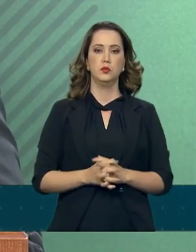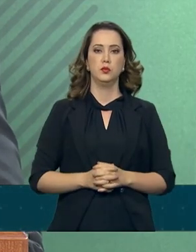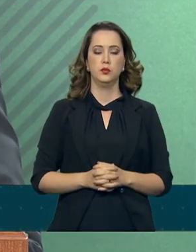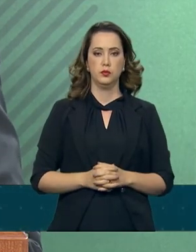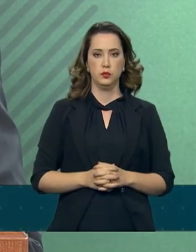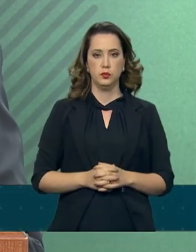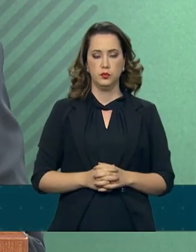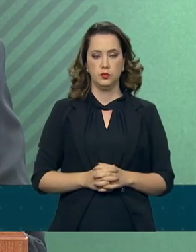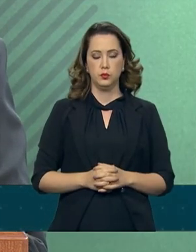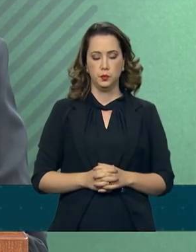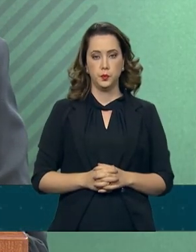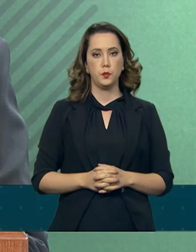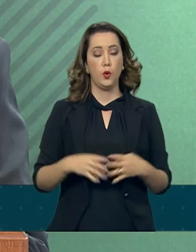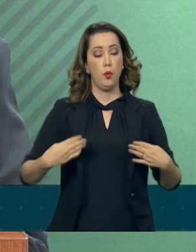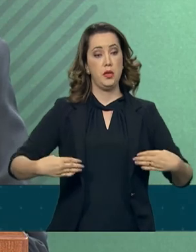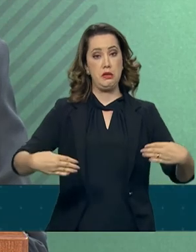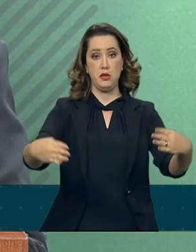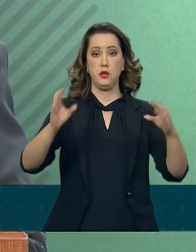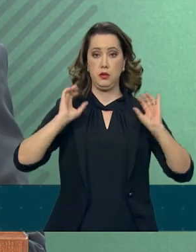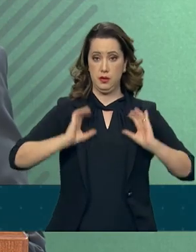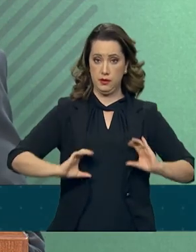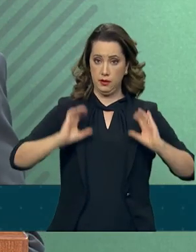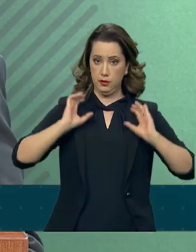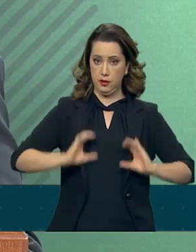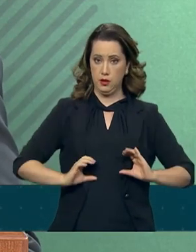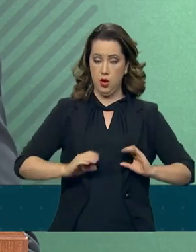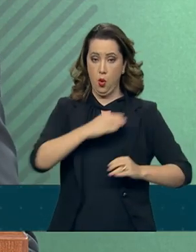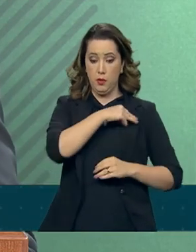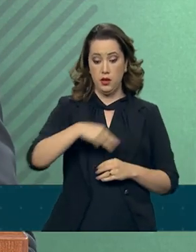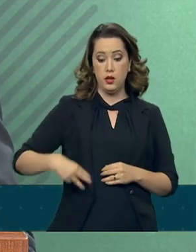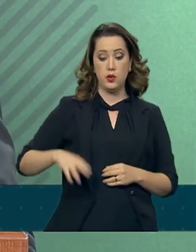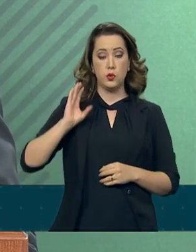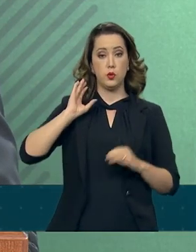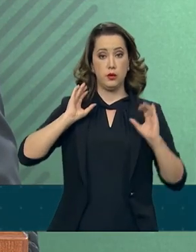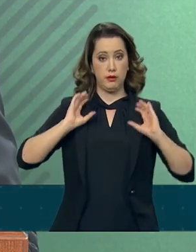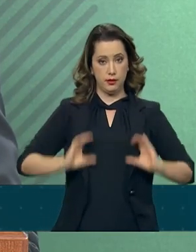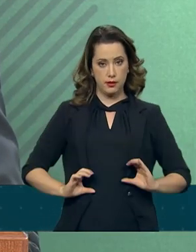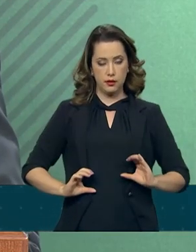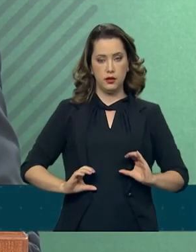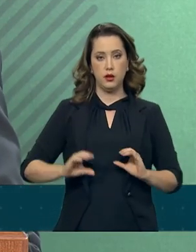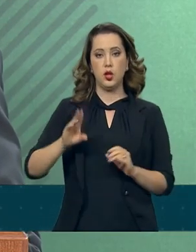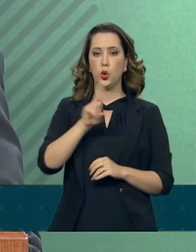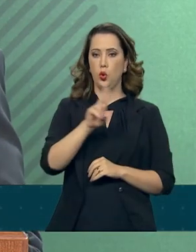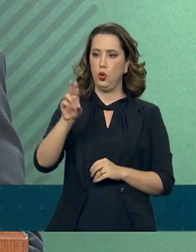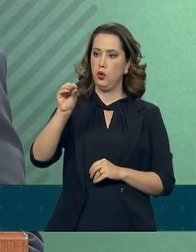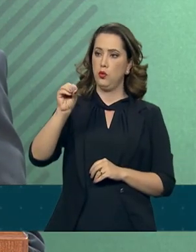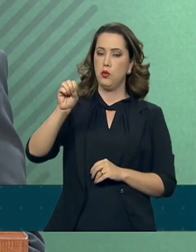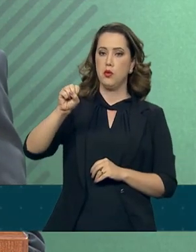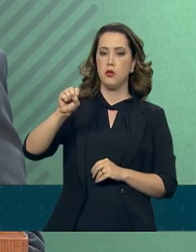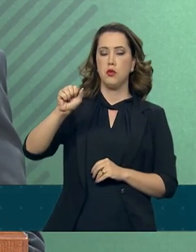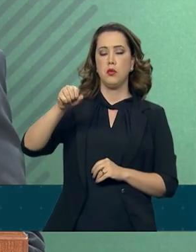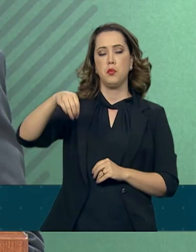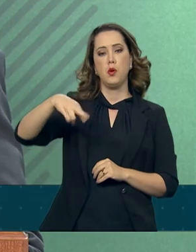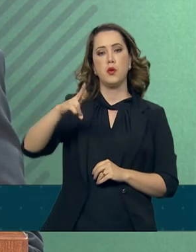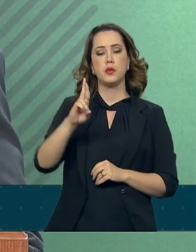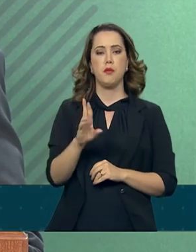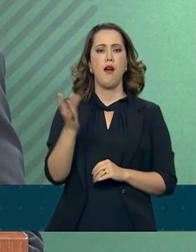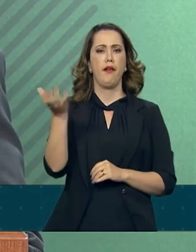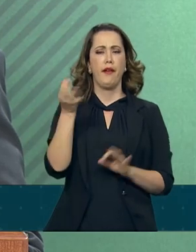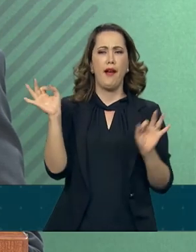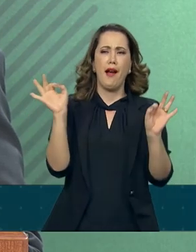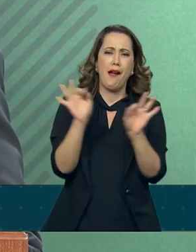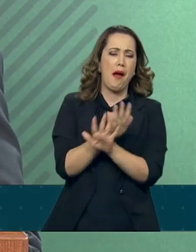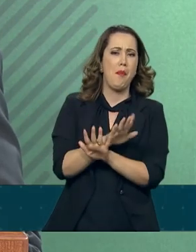o ministro da cidadania osmar terra está empenhado na extinção de fraudes nos